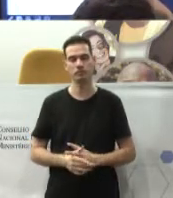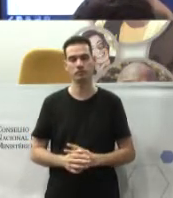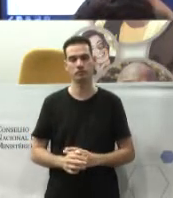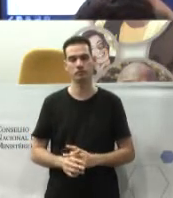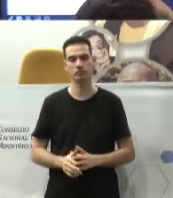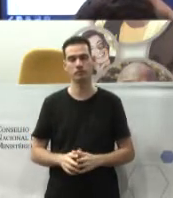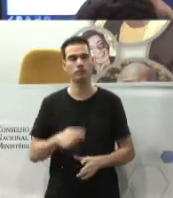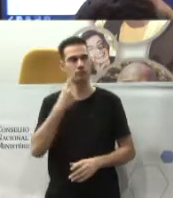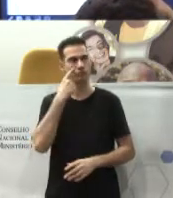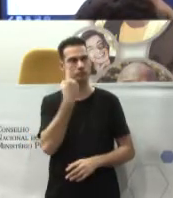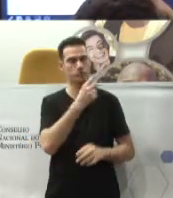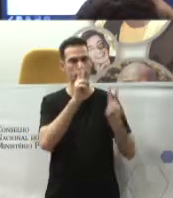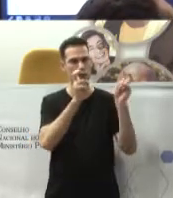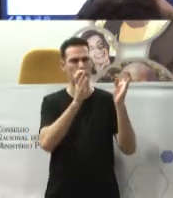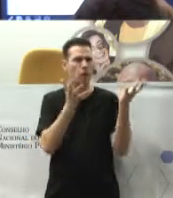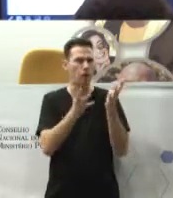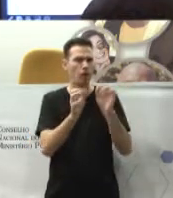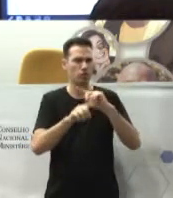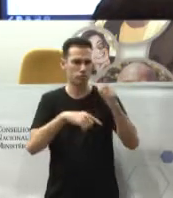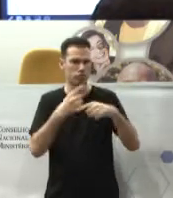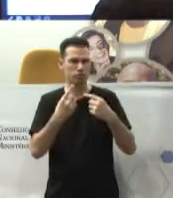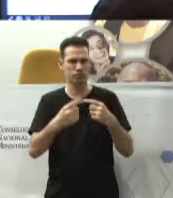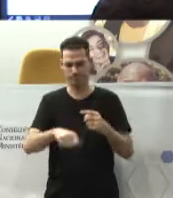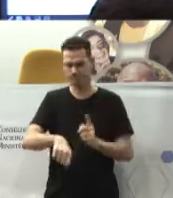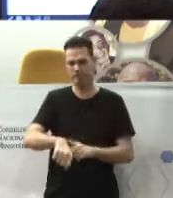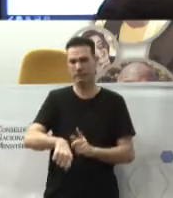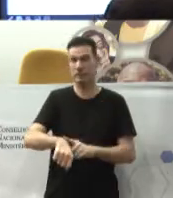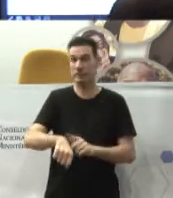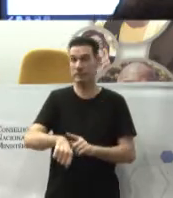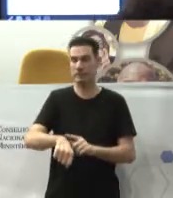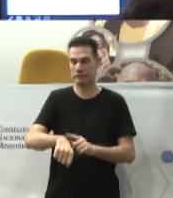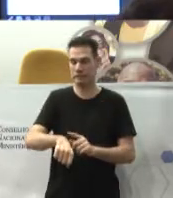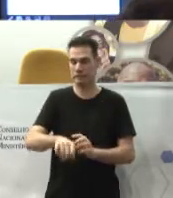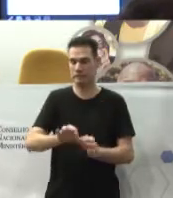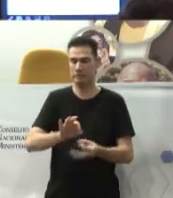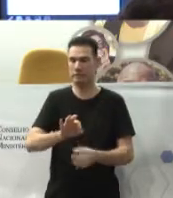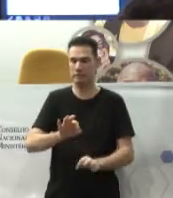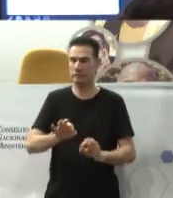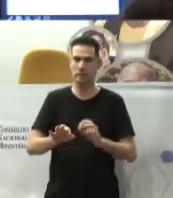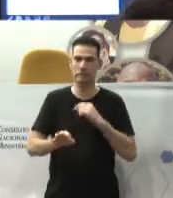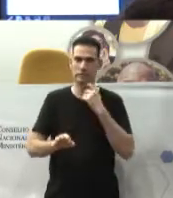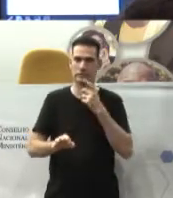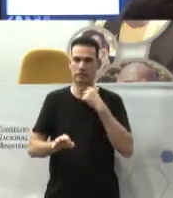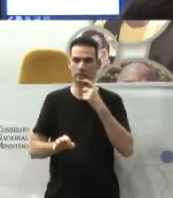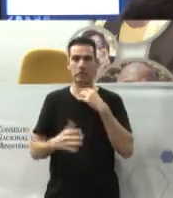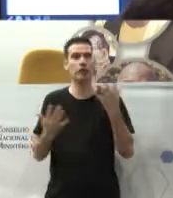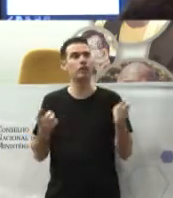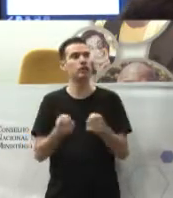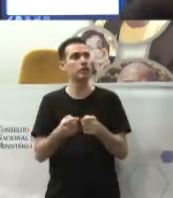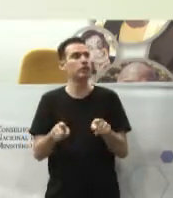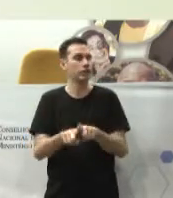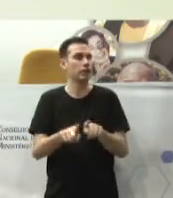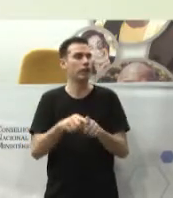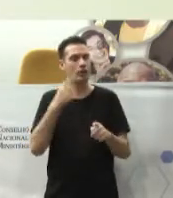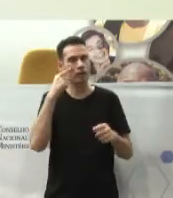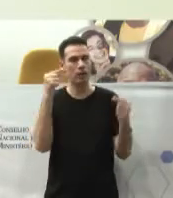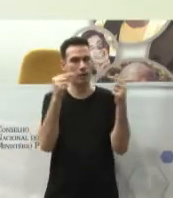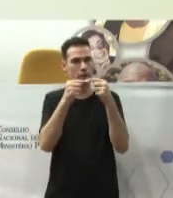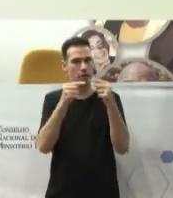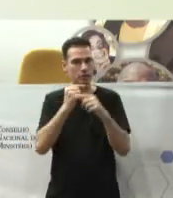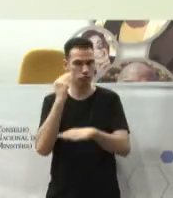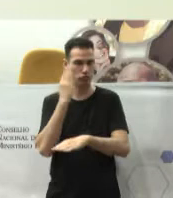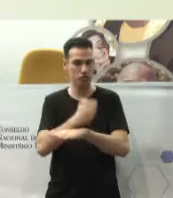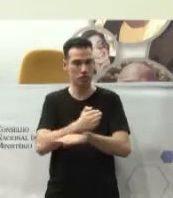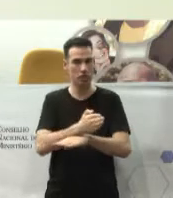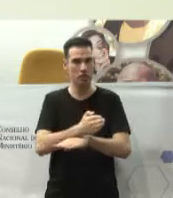Esse é um tema que nós não vamos entrar, porque seria muito longo. Como eu disse, a aplicação direta se dá,